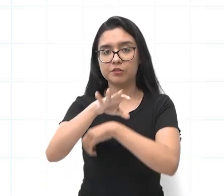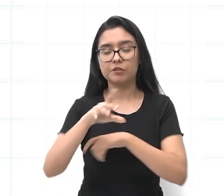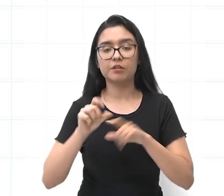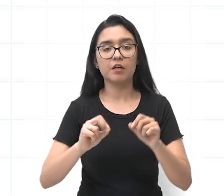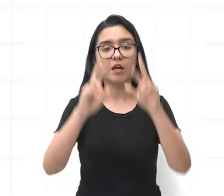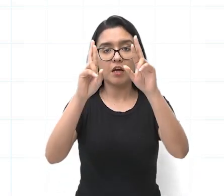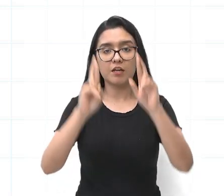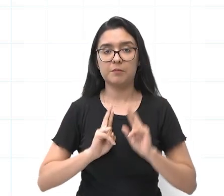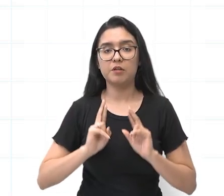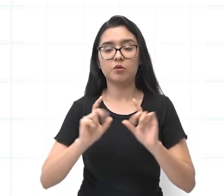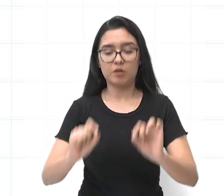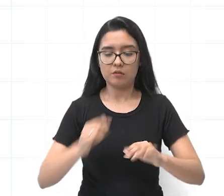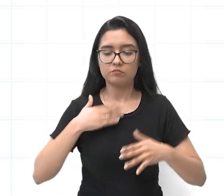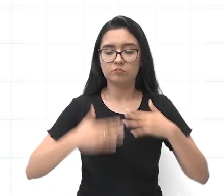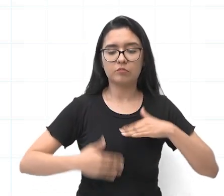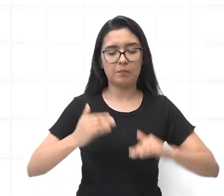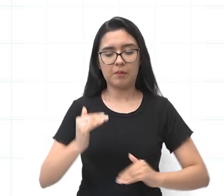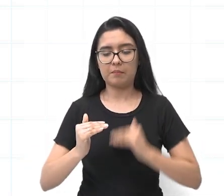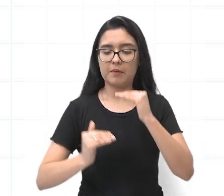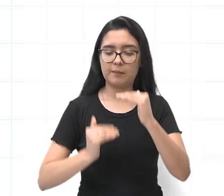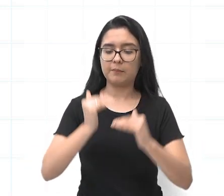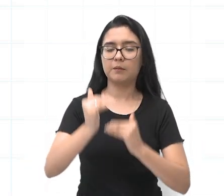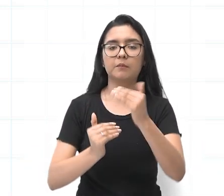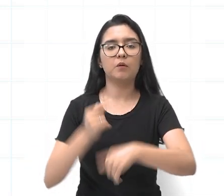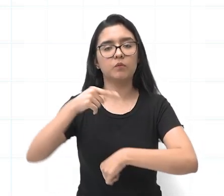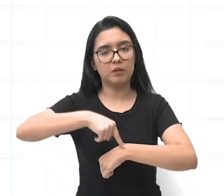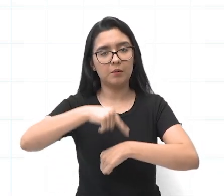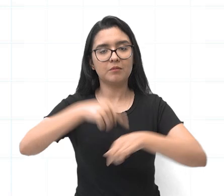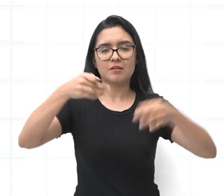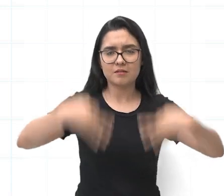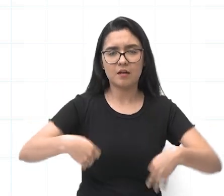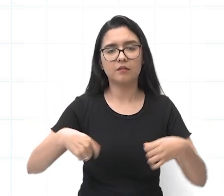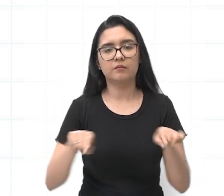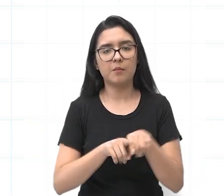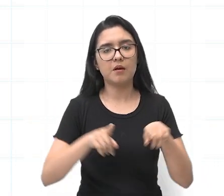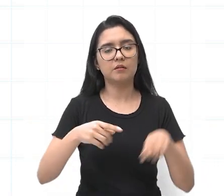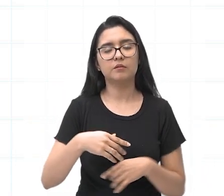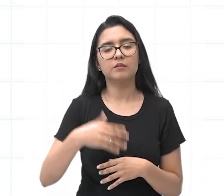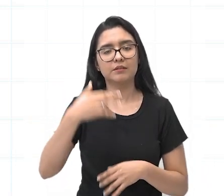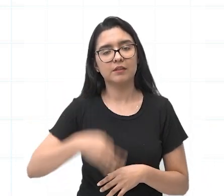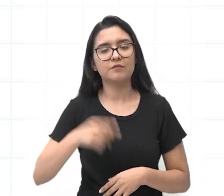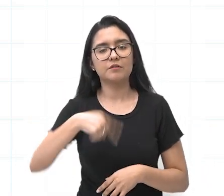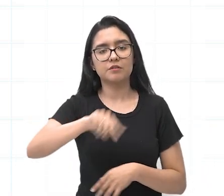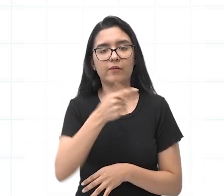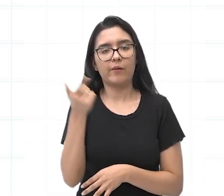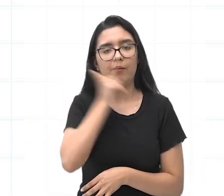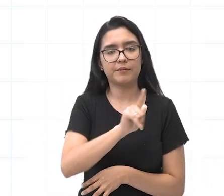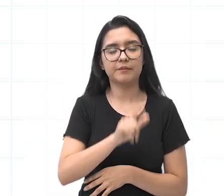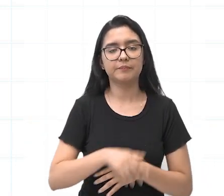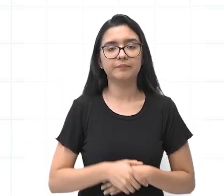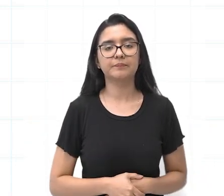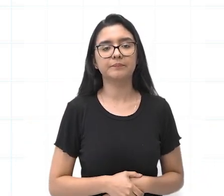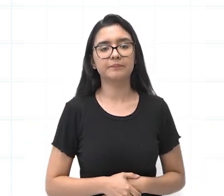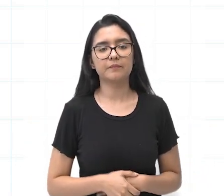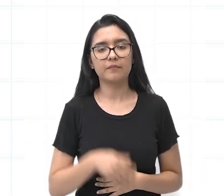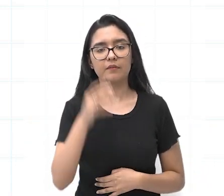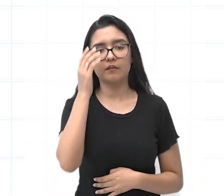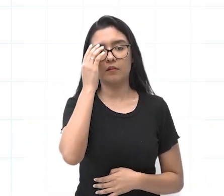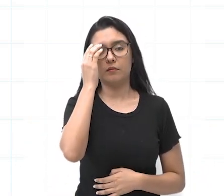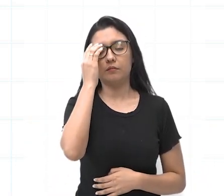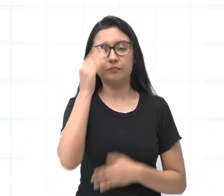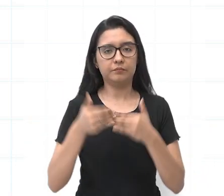exercita o corpo sem impacto intenso sobre as articulações, hipertrofia muscular, né?